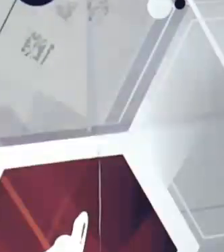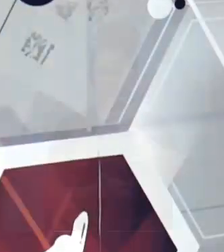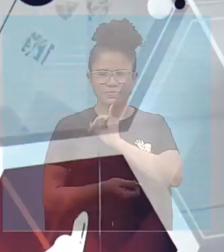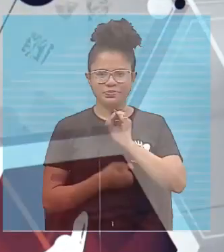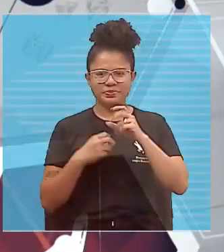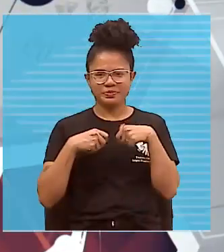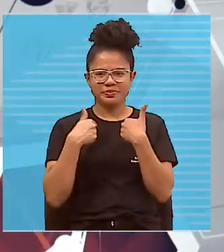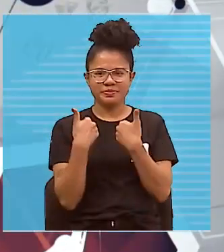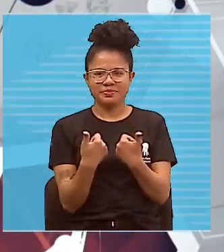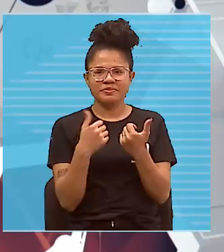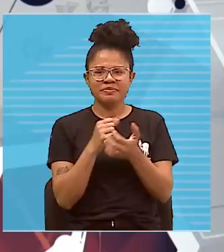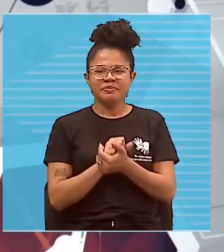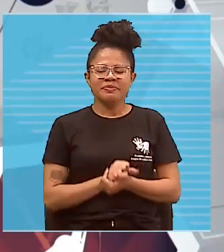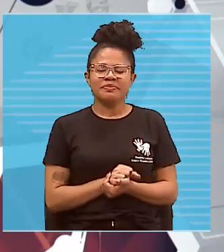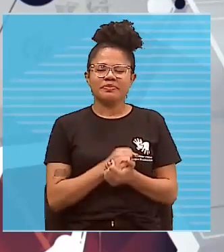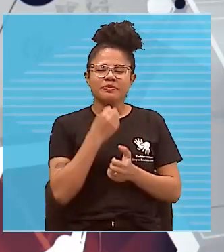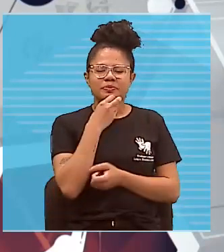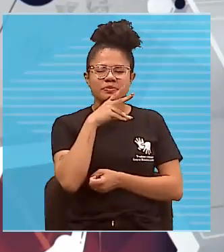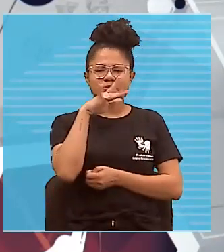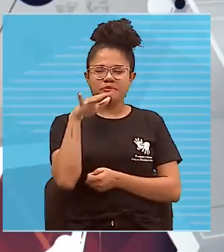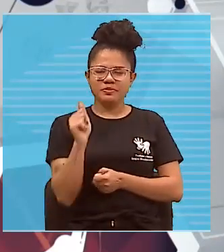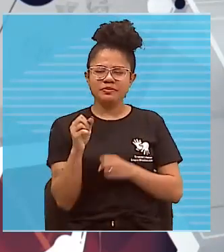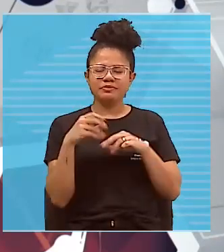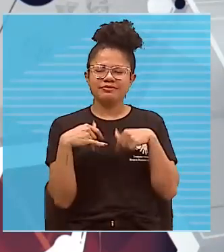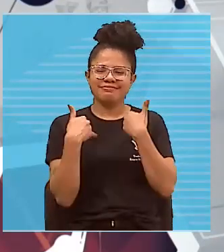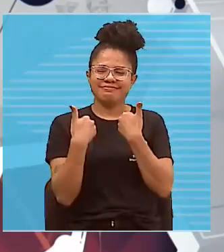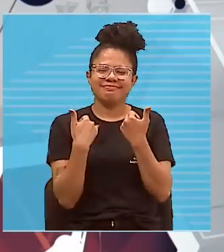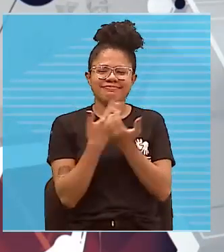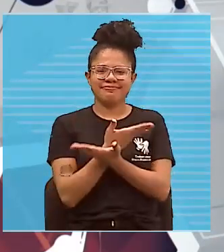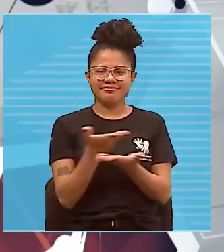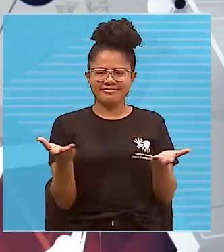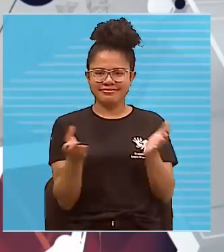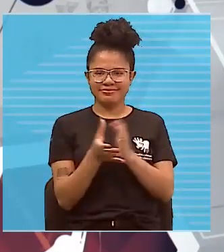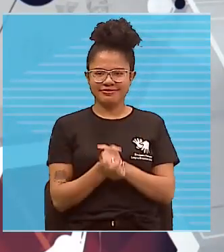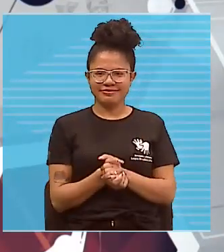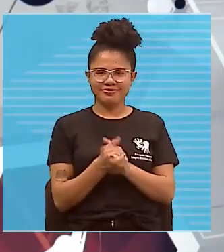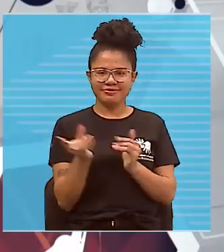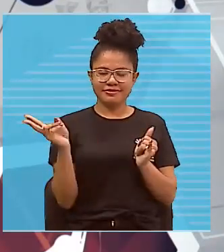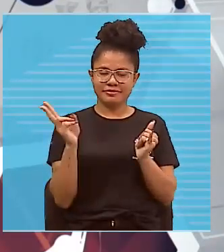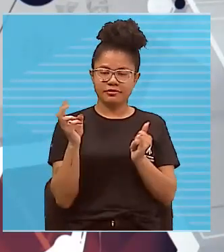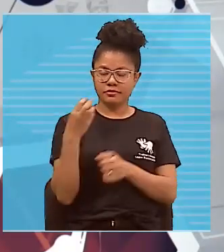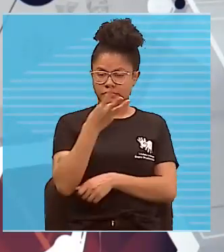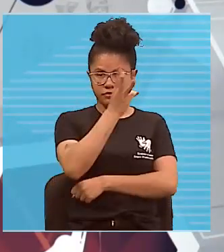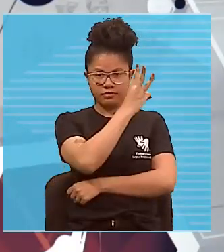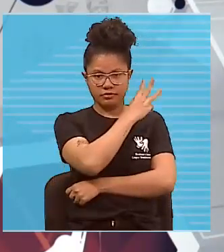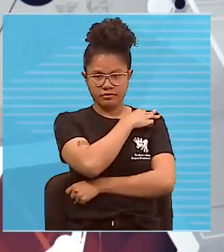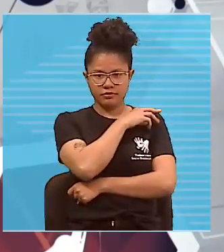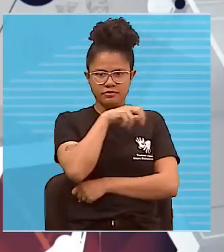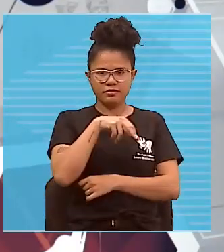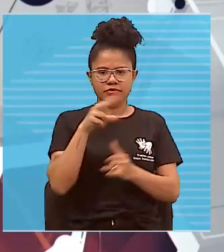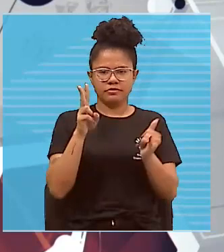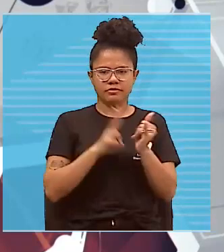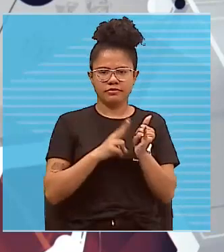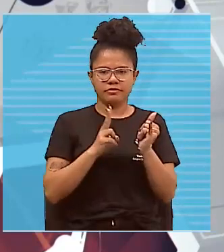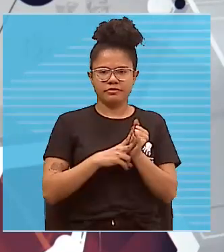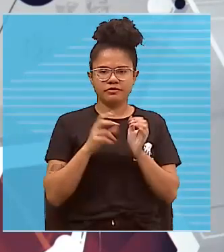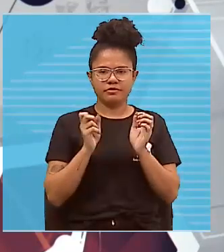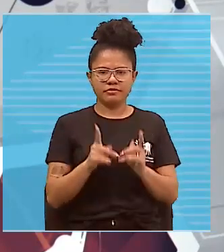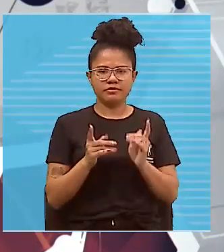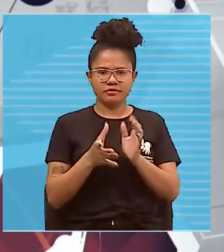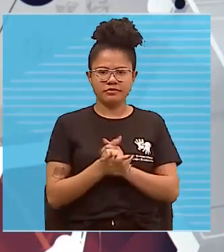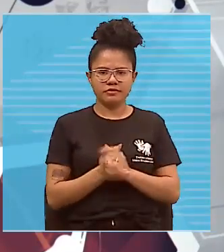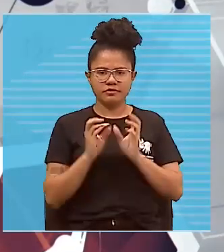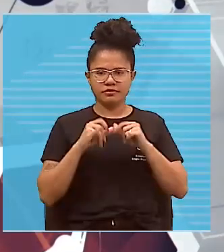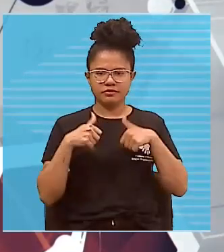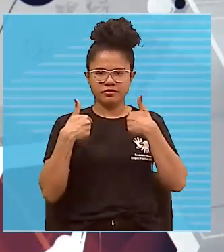Muito bom dia! Como é que vocês estão, meu povo do terceiro ano aqui do canal Educação? Tá tudo em